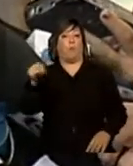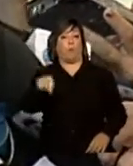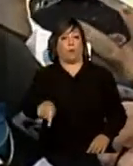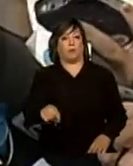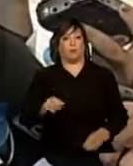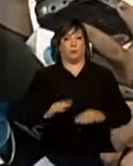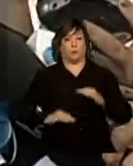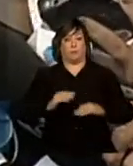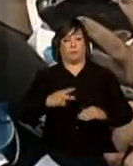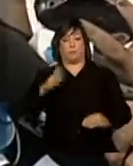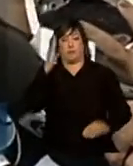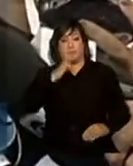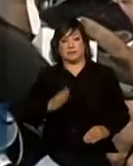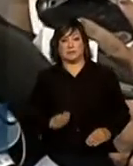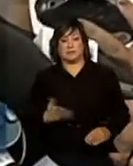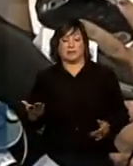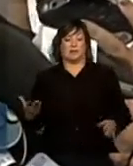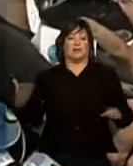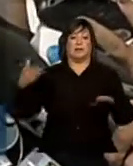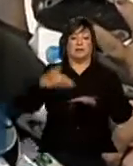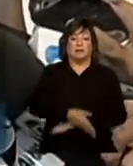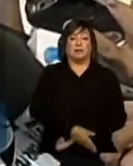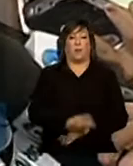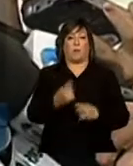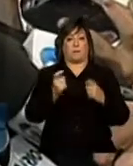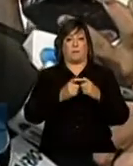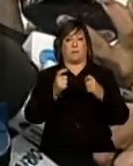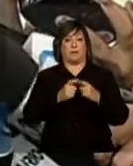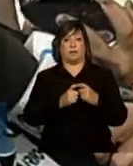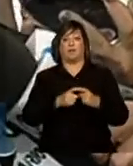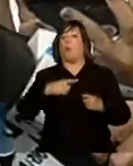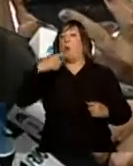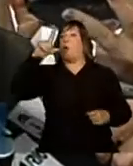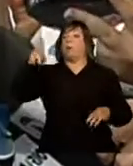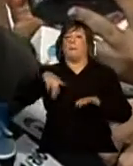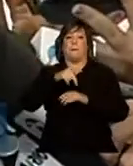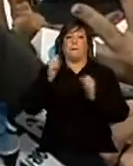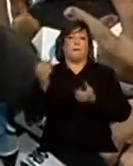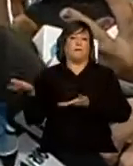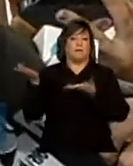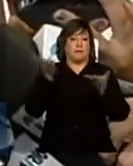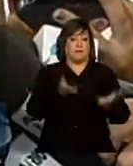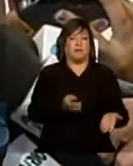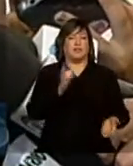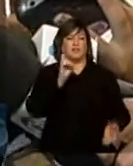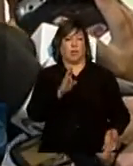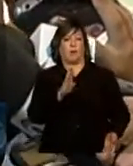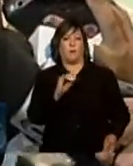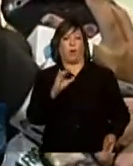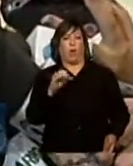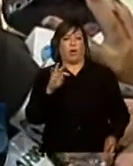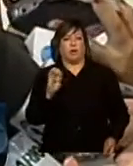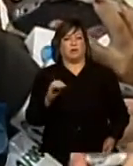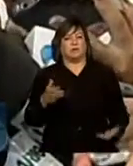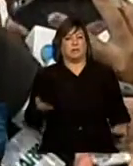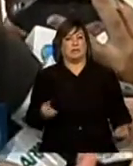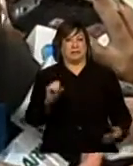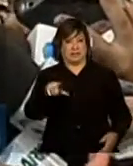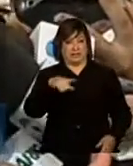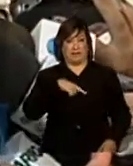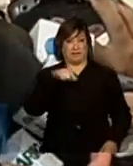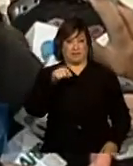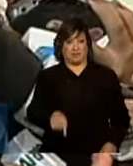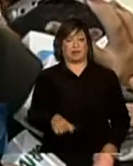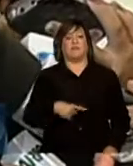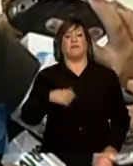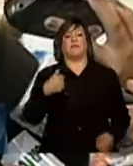outro profissional brasileiro, ocupar a vaga de um médico estrangeiro que poderia estar atendendo a população só para boicotar, se teve isso no caso de alguém que